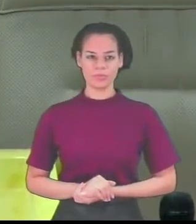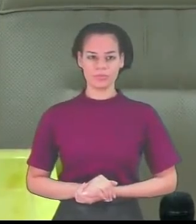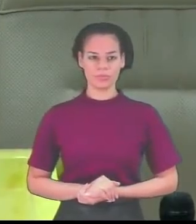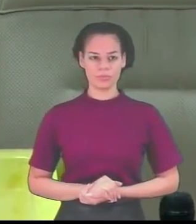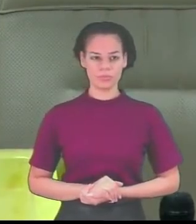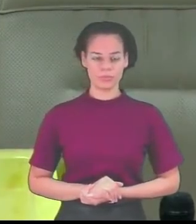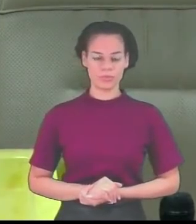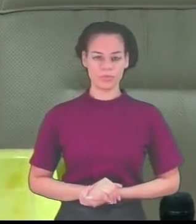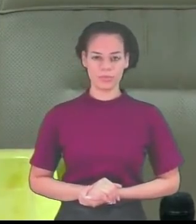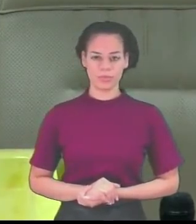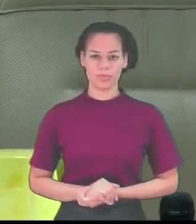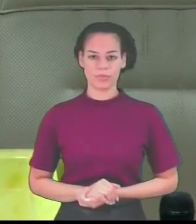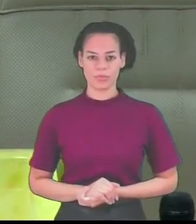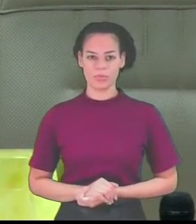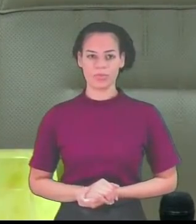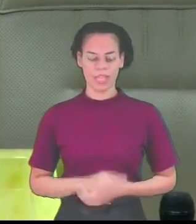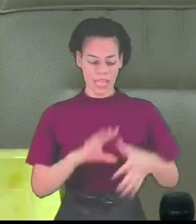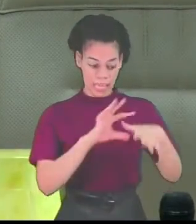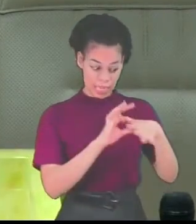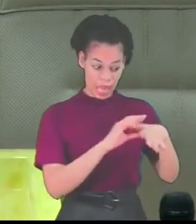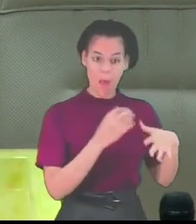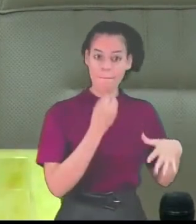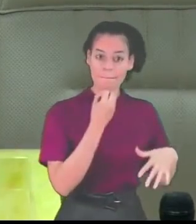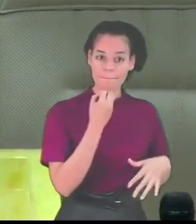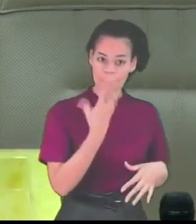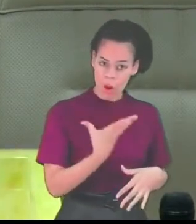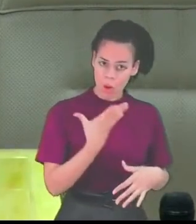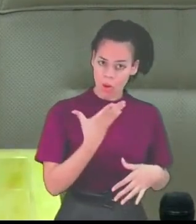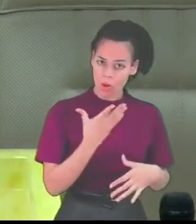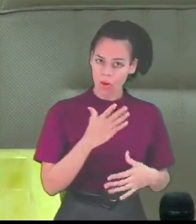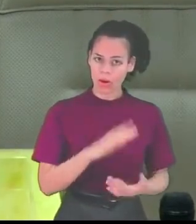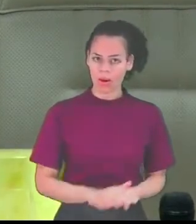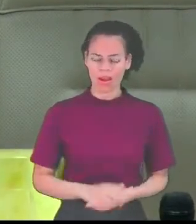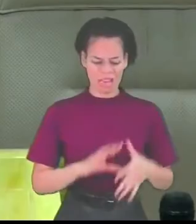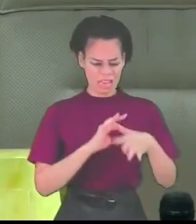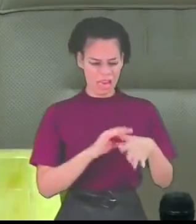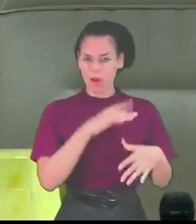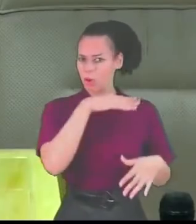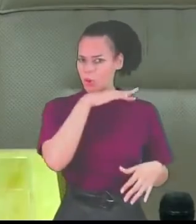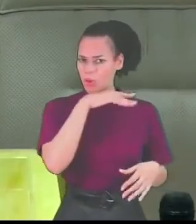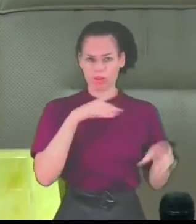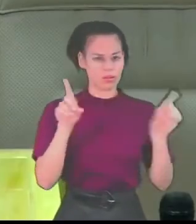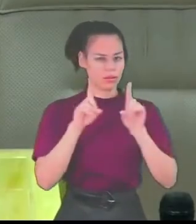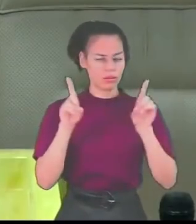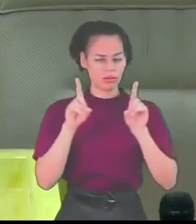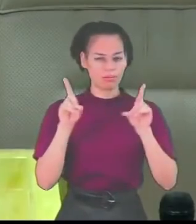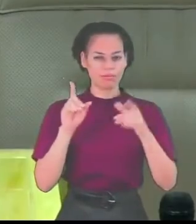o e trouxe carne boa não foi carne de pescoço não ficar de boa